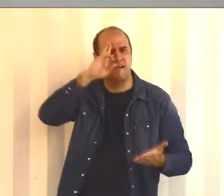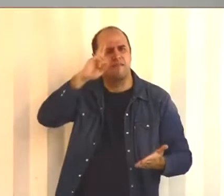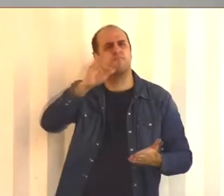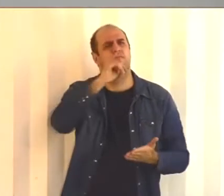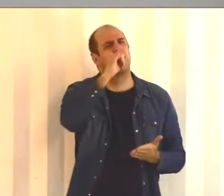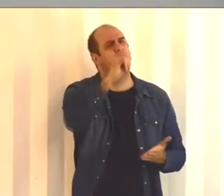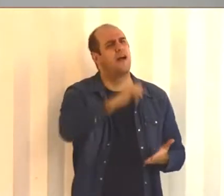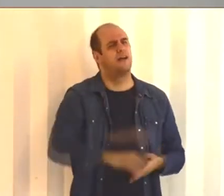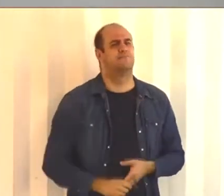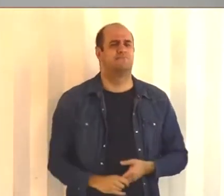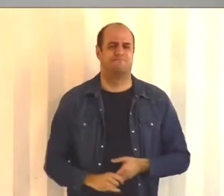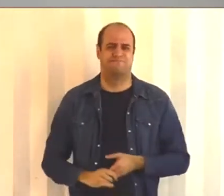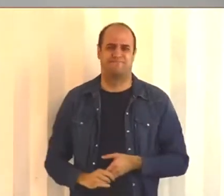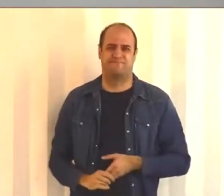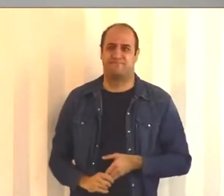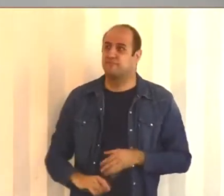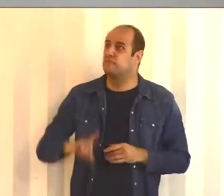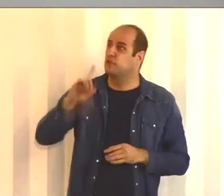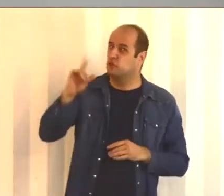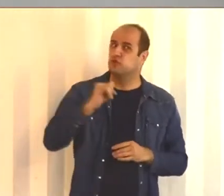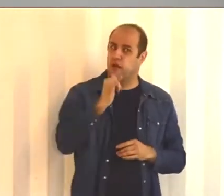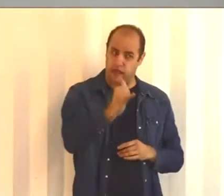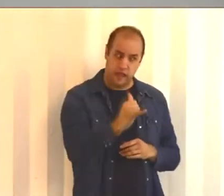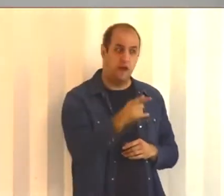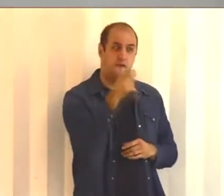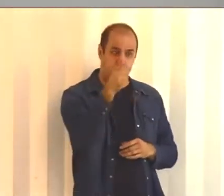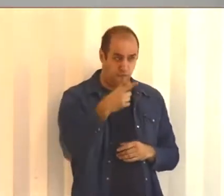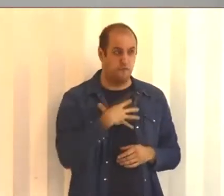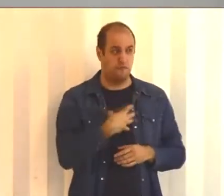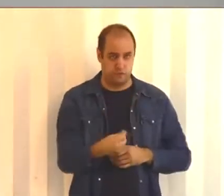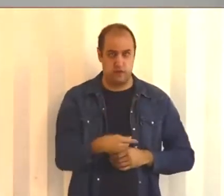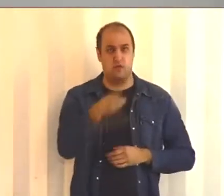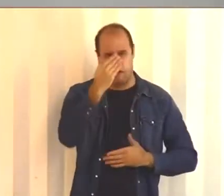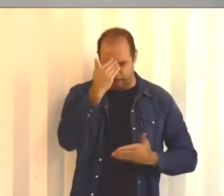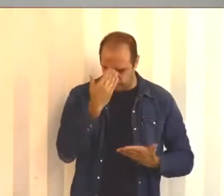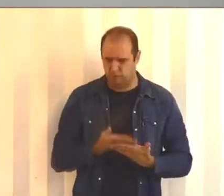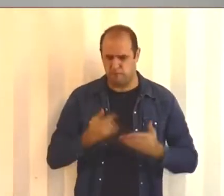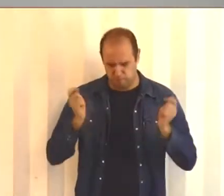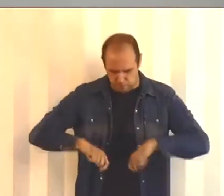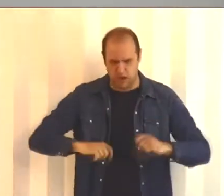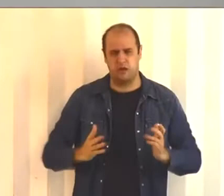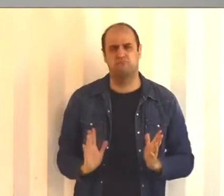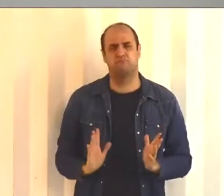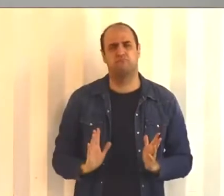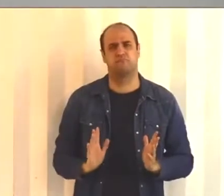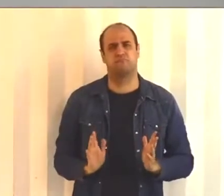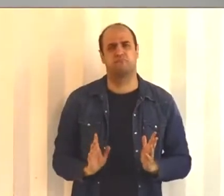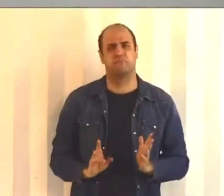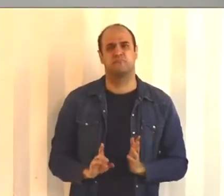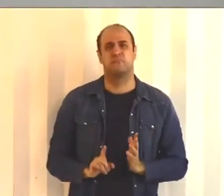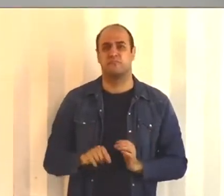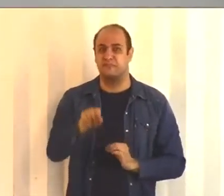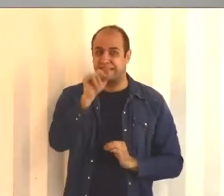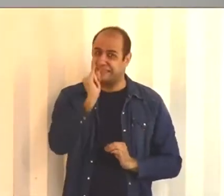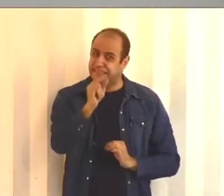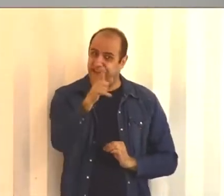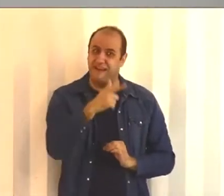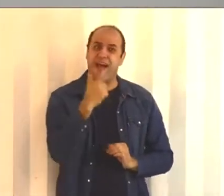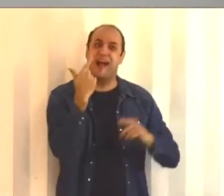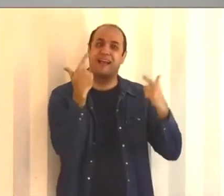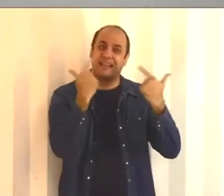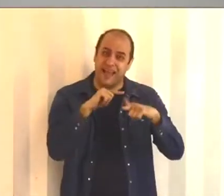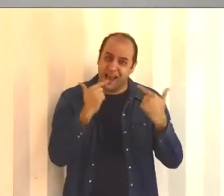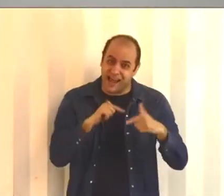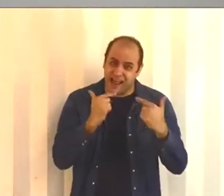está falando. Se o Senhor disse que vocês teriam um filho, vocês o terão. E se vocês riram da promessa